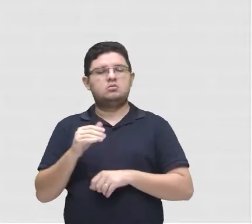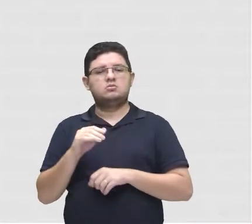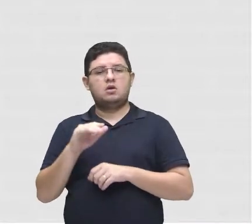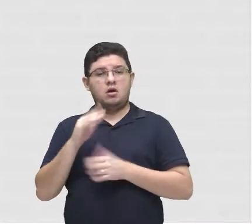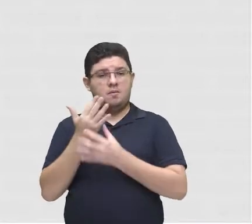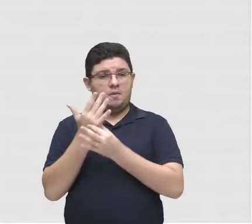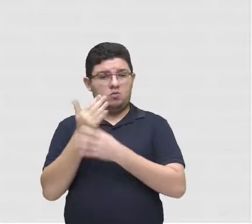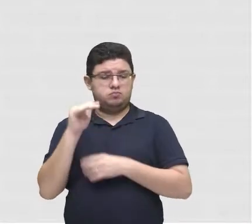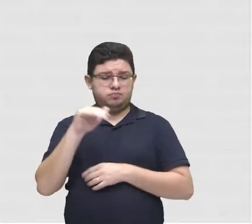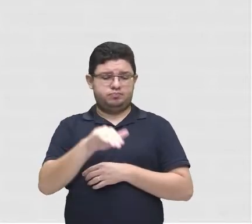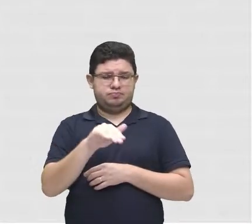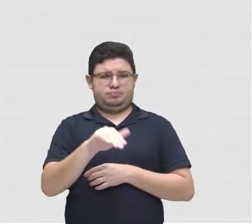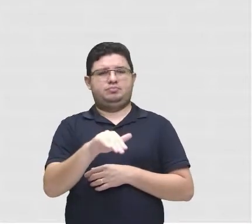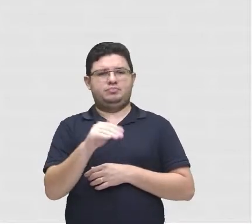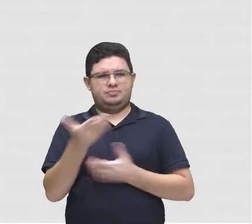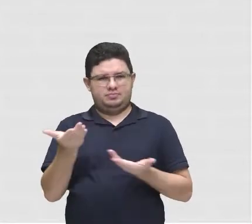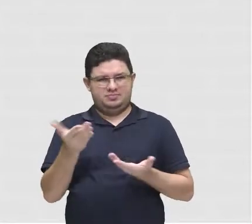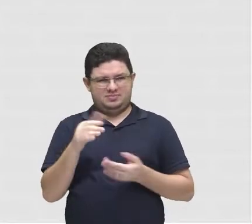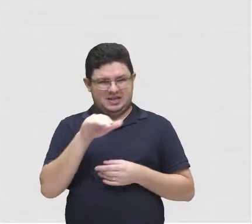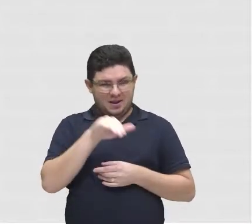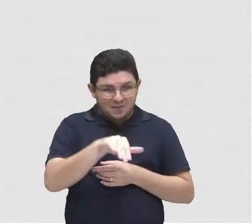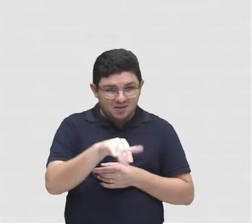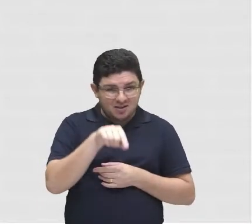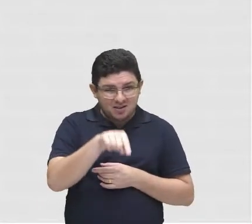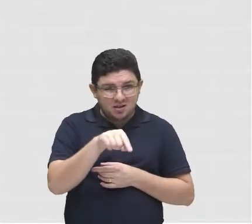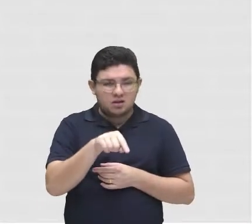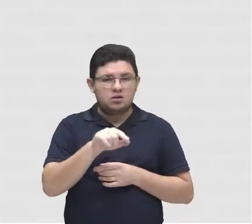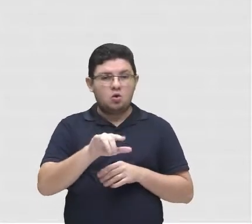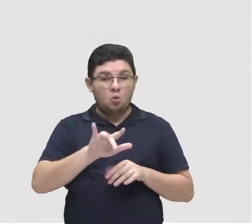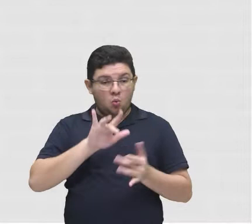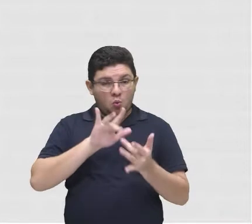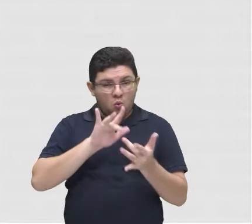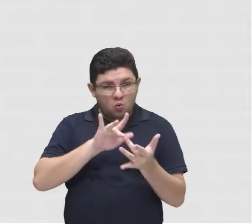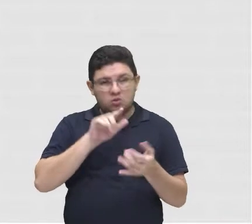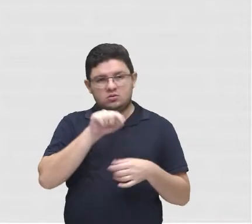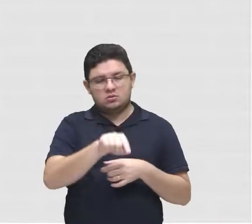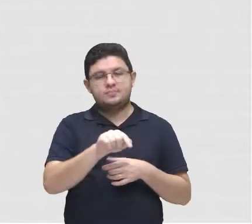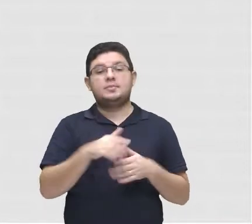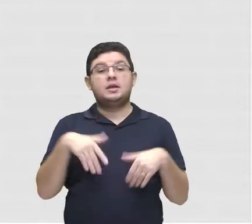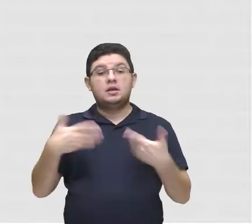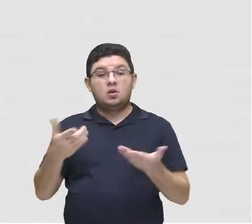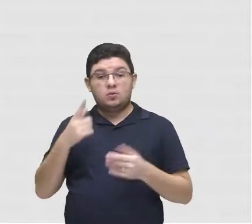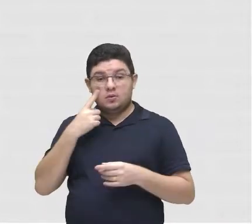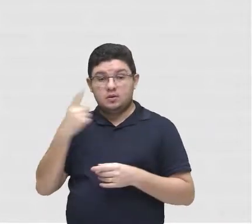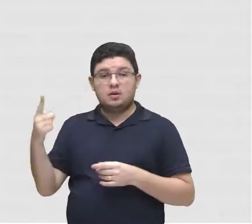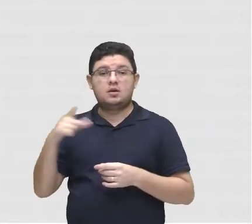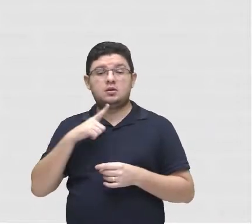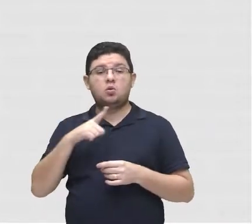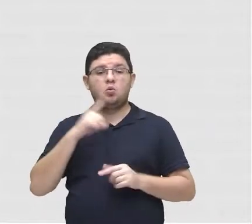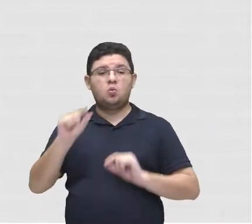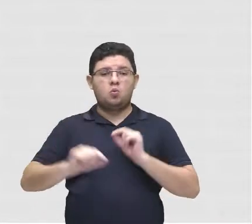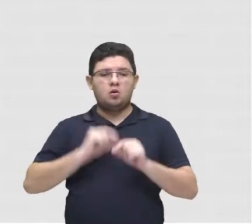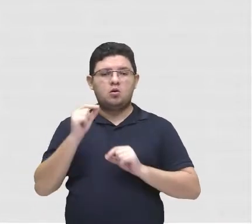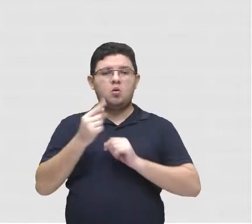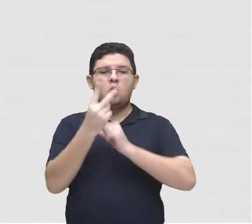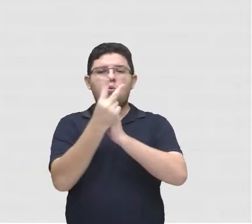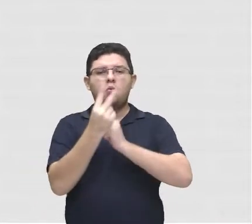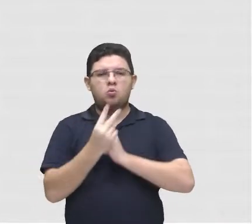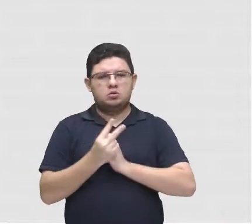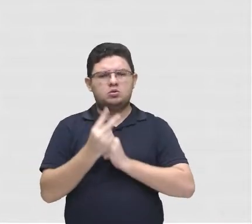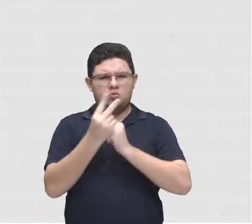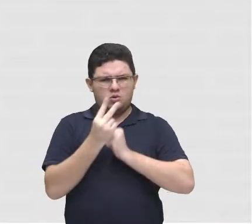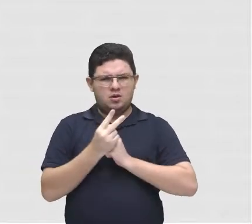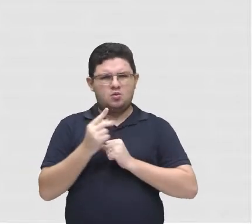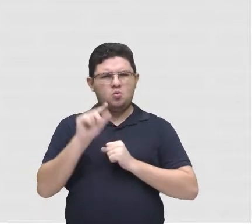passar para o autocuidado. E esse autocuidado não é só aquela de a gente tentar impedir